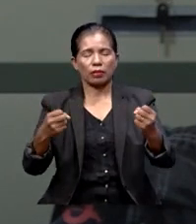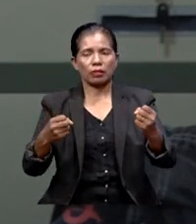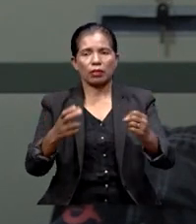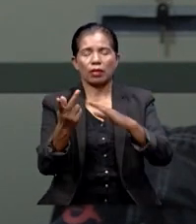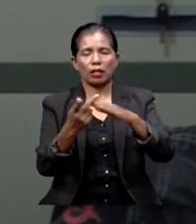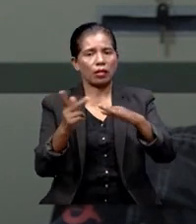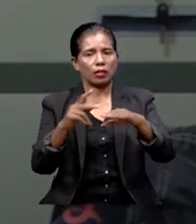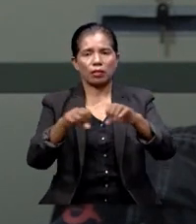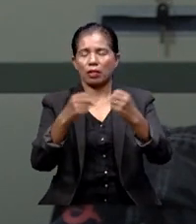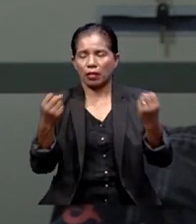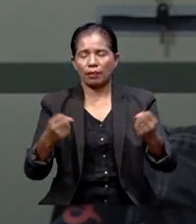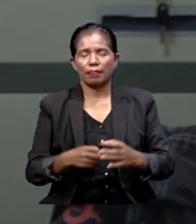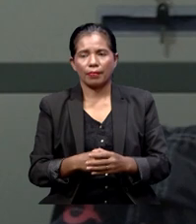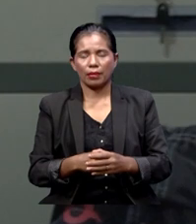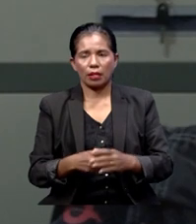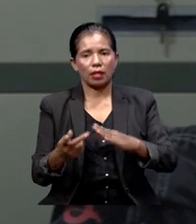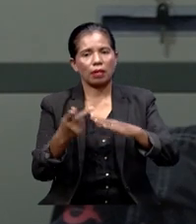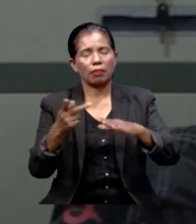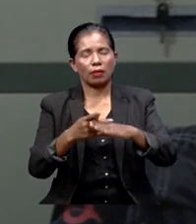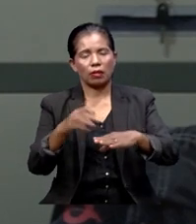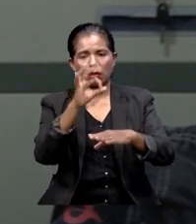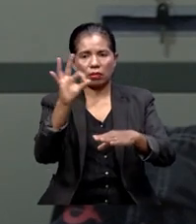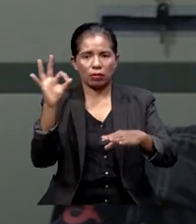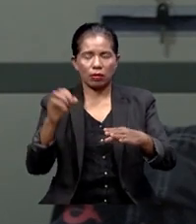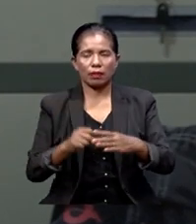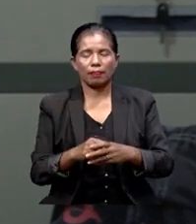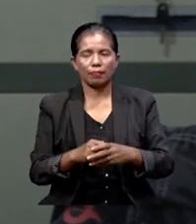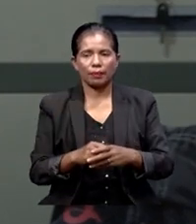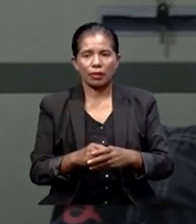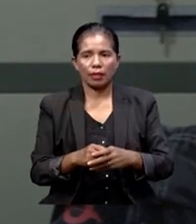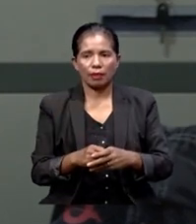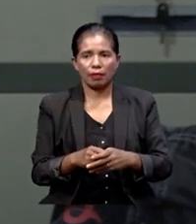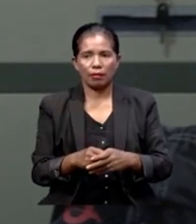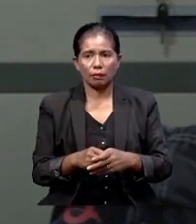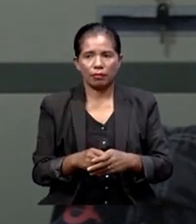hotu kalen balu kuak tahun